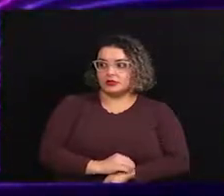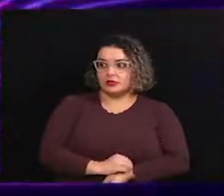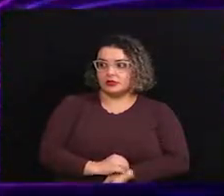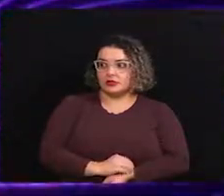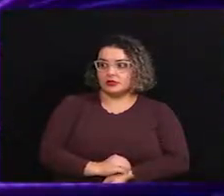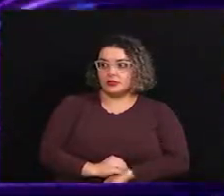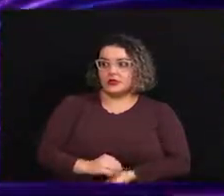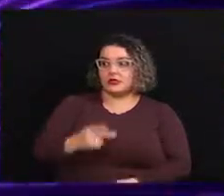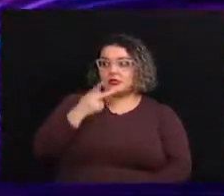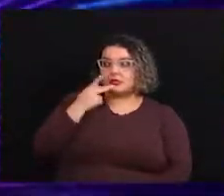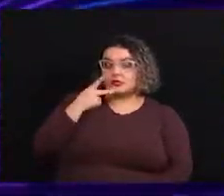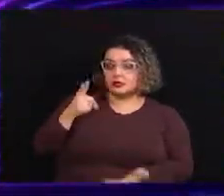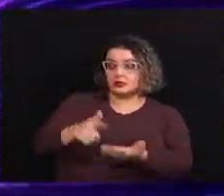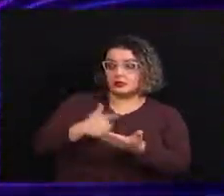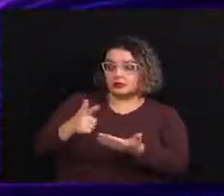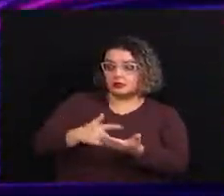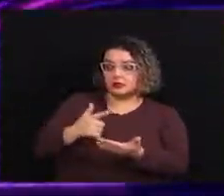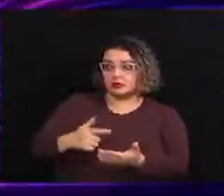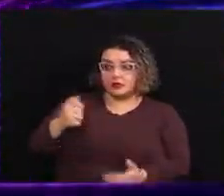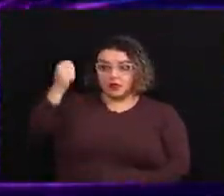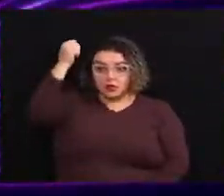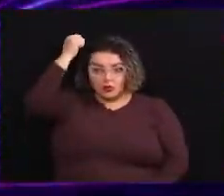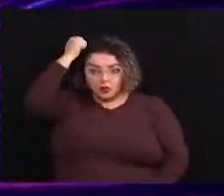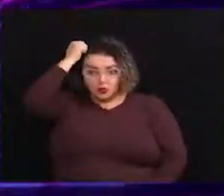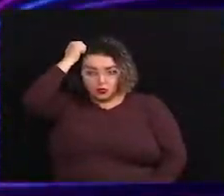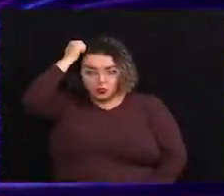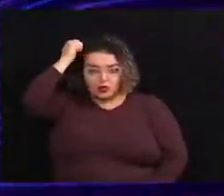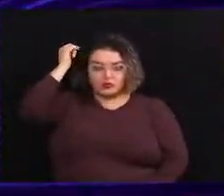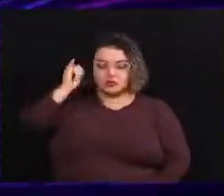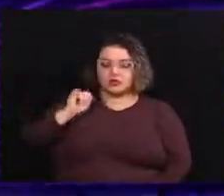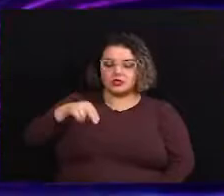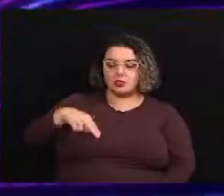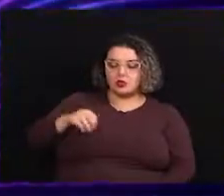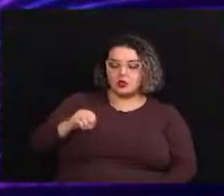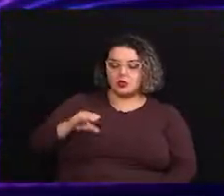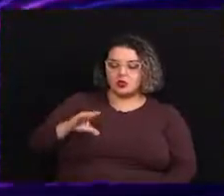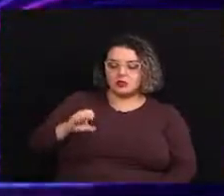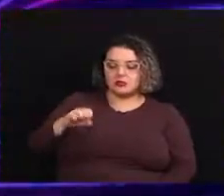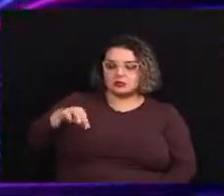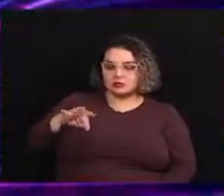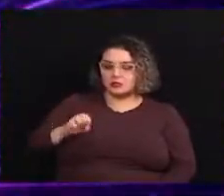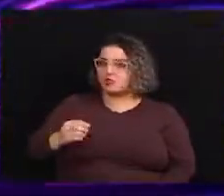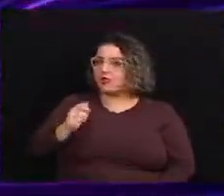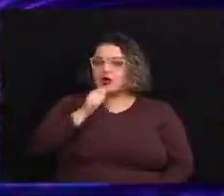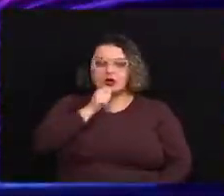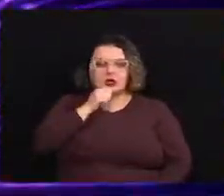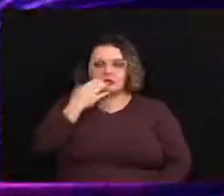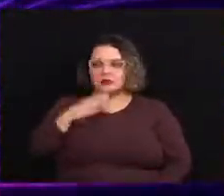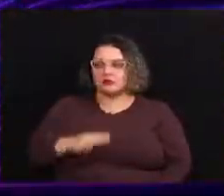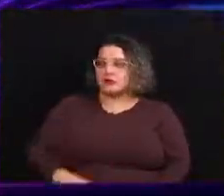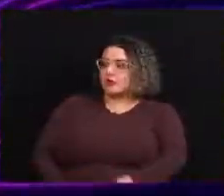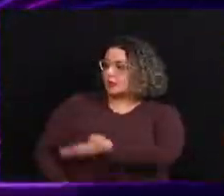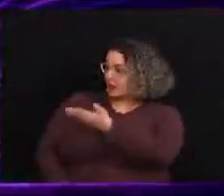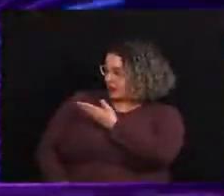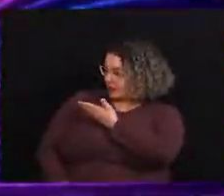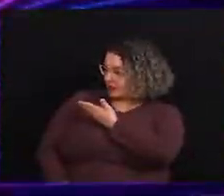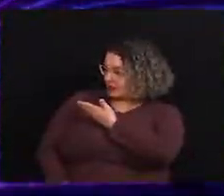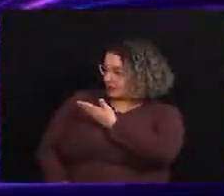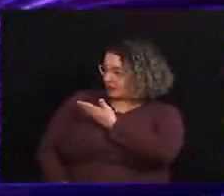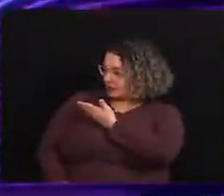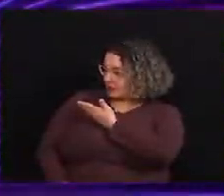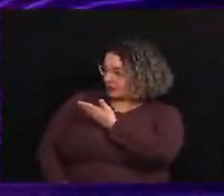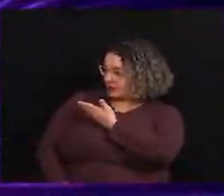ficção. Ele não é, esse livro que eu falei antes se chama Culpa de um Inocente, ele não foi publicado. Esse aqui é O Canto do Cisne, que foi o livro